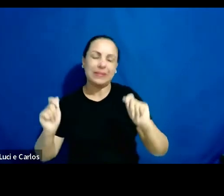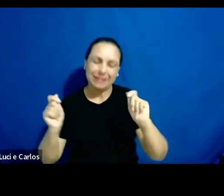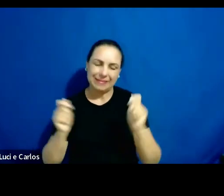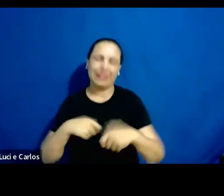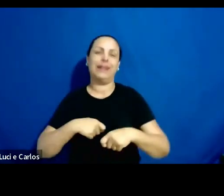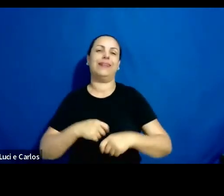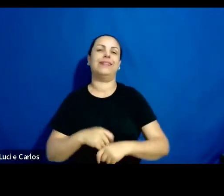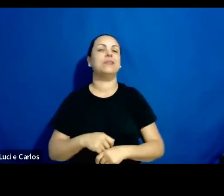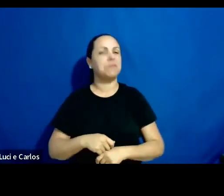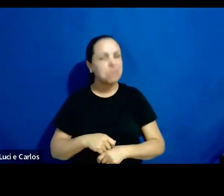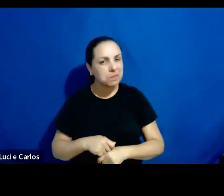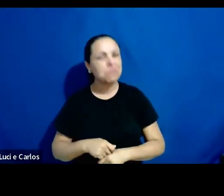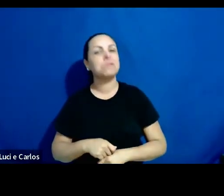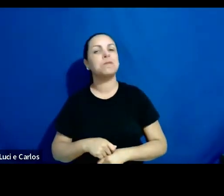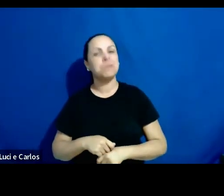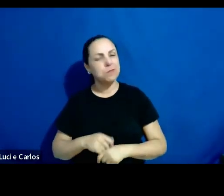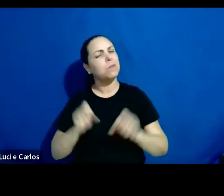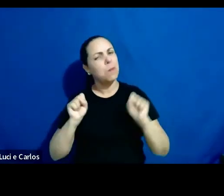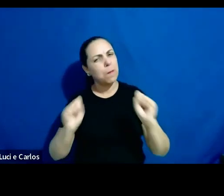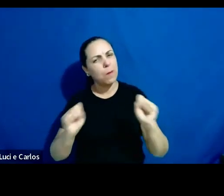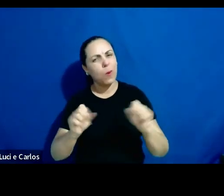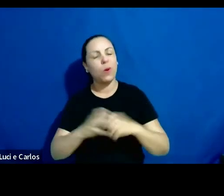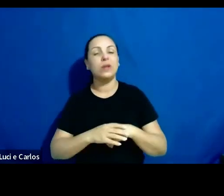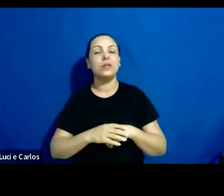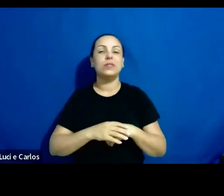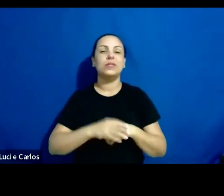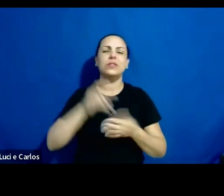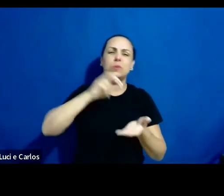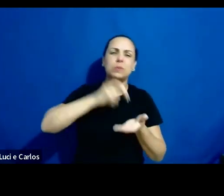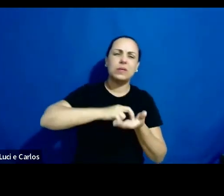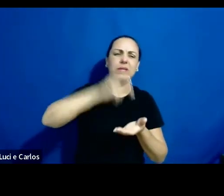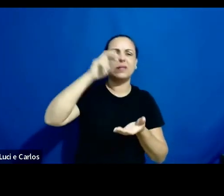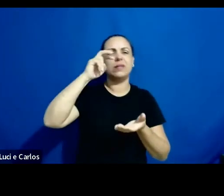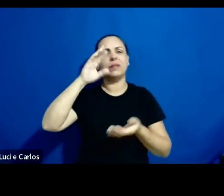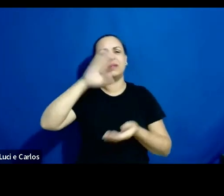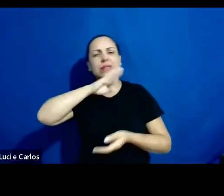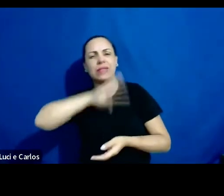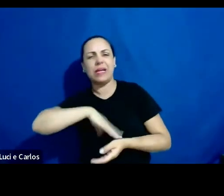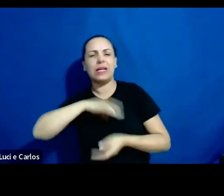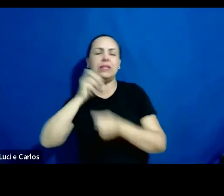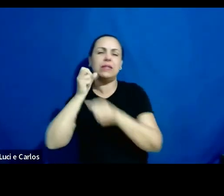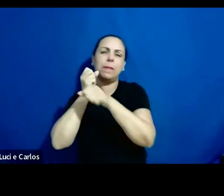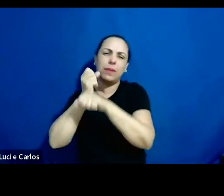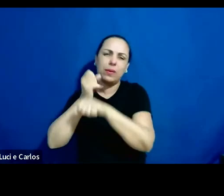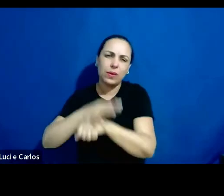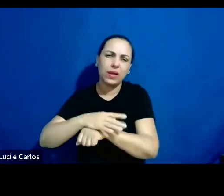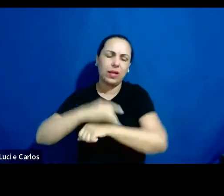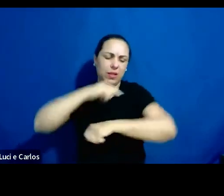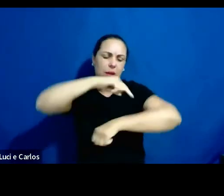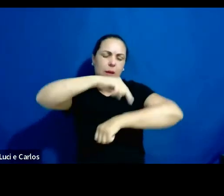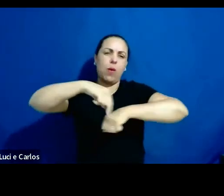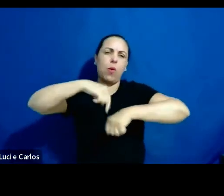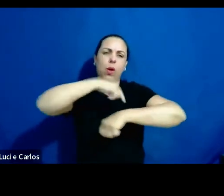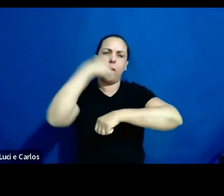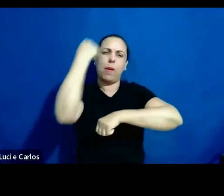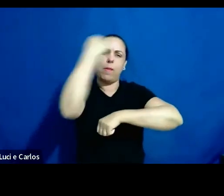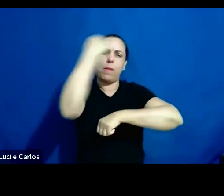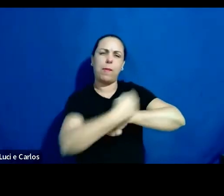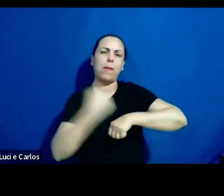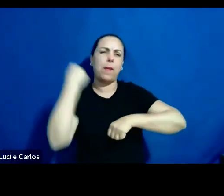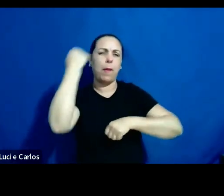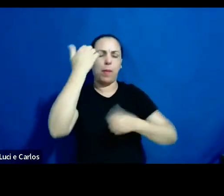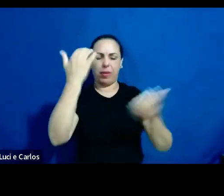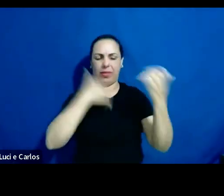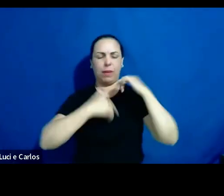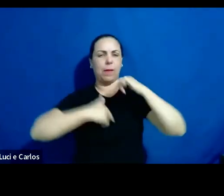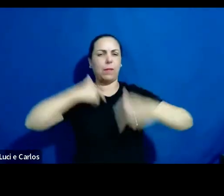diariamente, dioturnamente, de dia e de noite. Para fazer o quê? Para prover o bom funcionamento, né, de todas